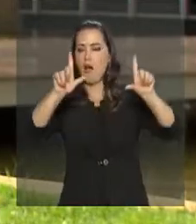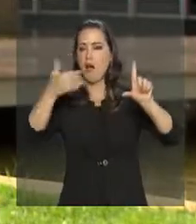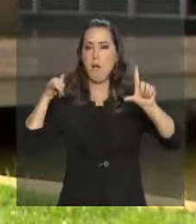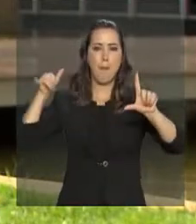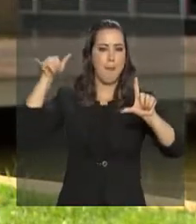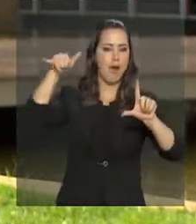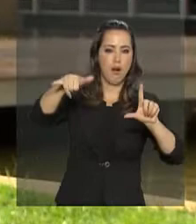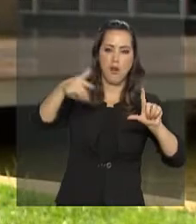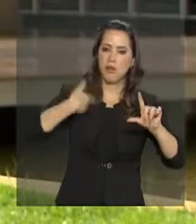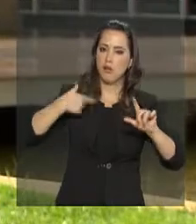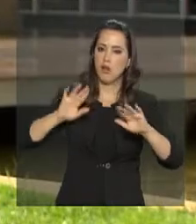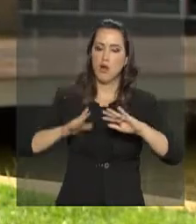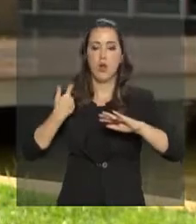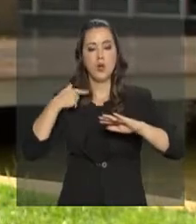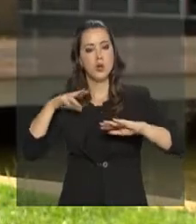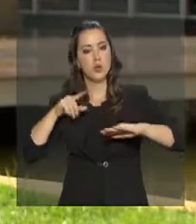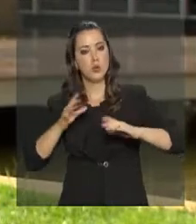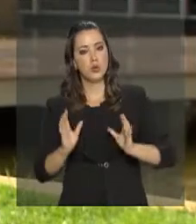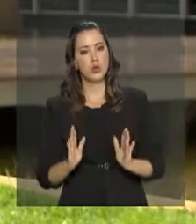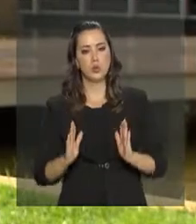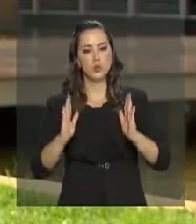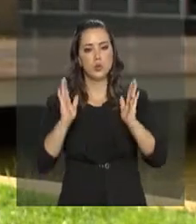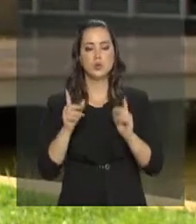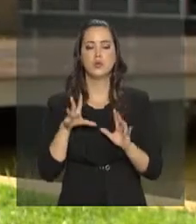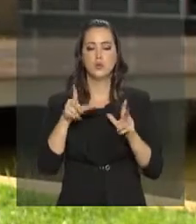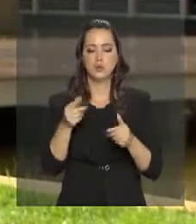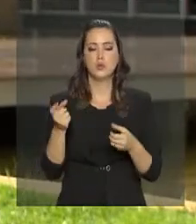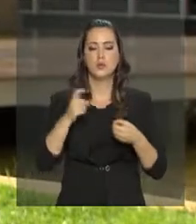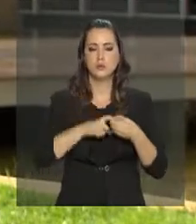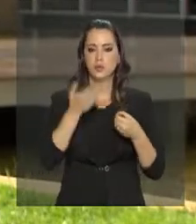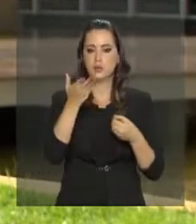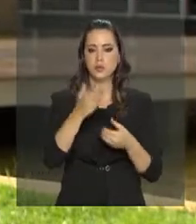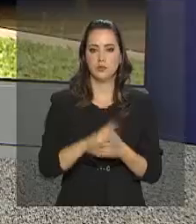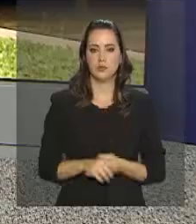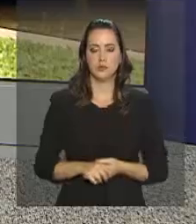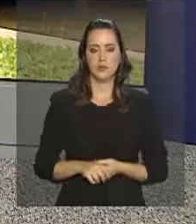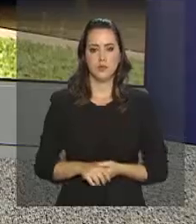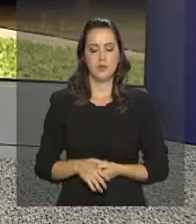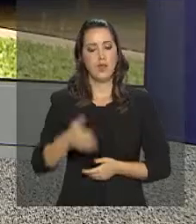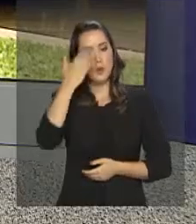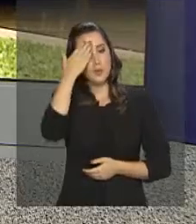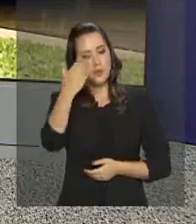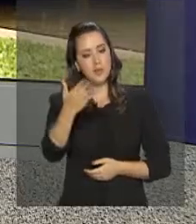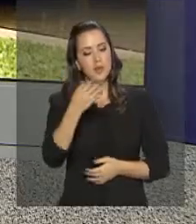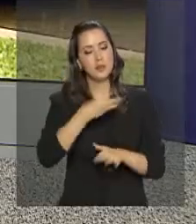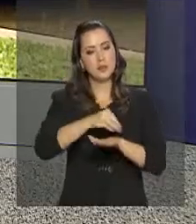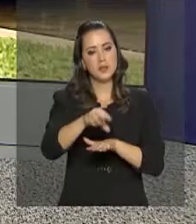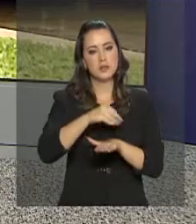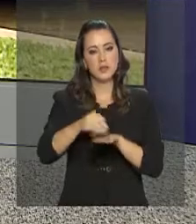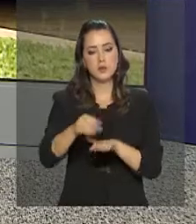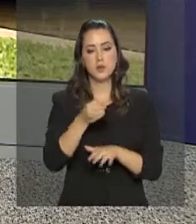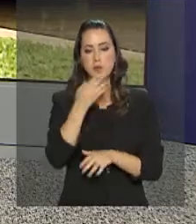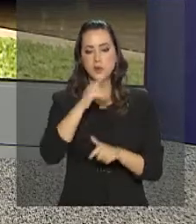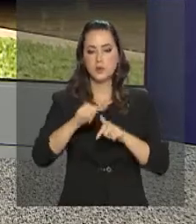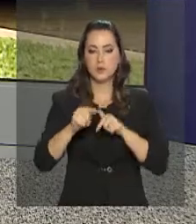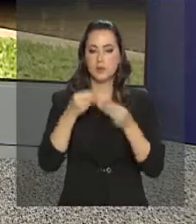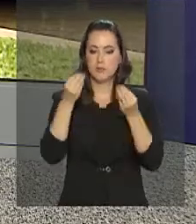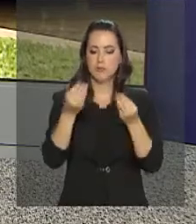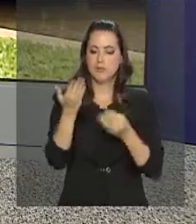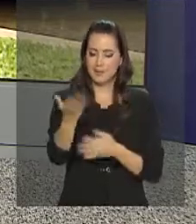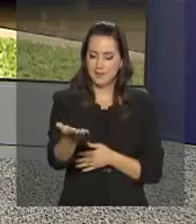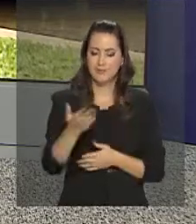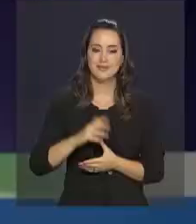aeroportos e elevadores de todo o país. Volto com você no estúdio, Alessandra. Obrigada, Gabriela, pelas informações. Um bom trabalho para